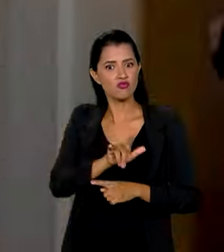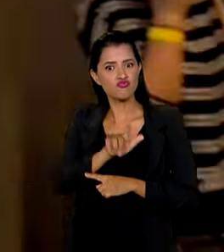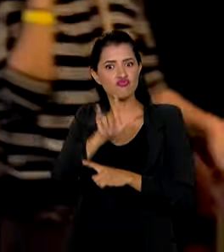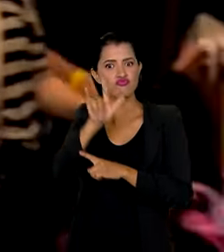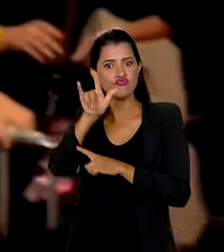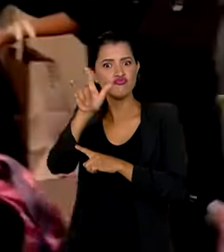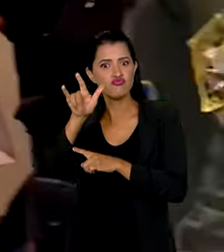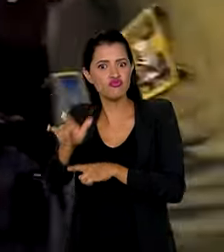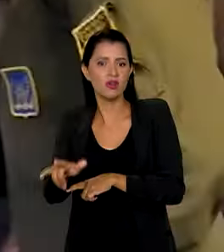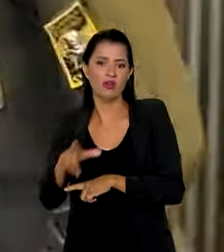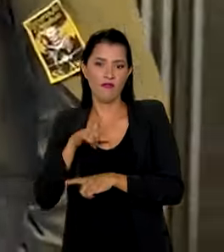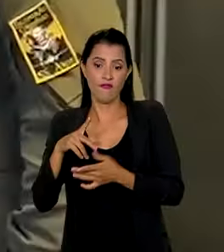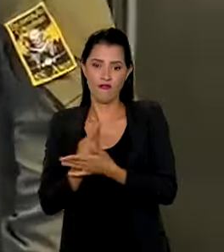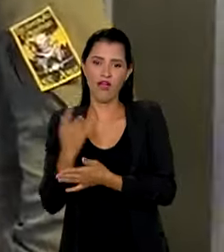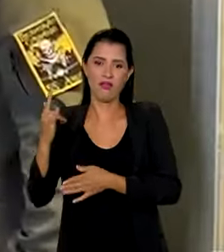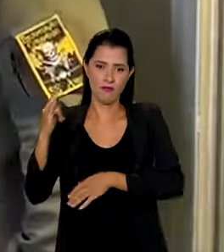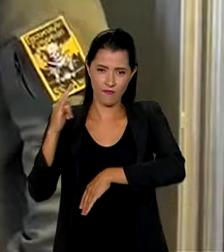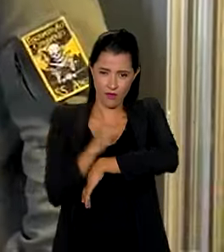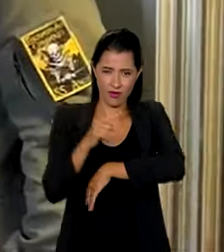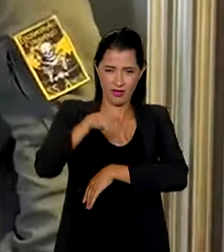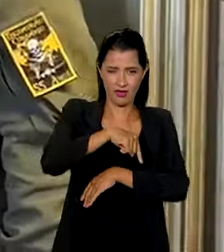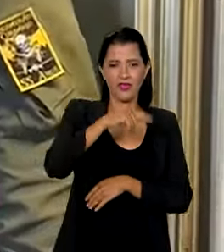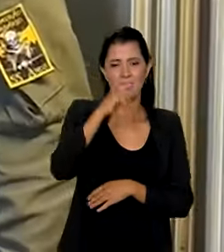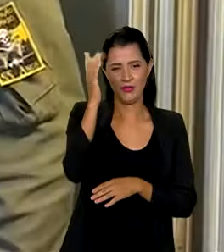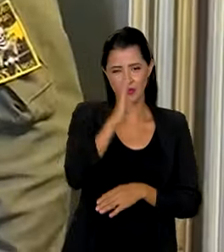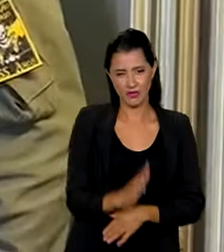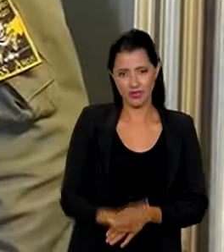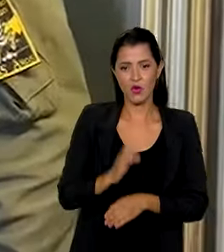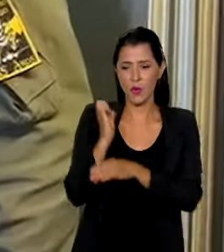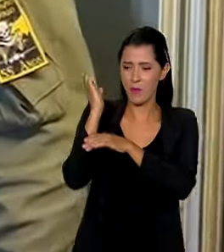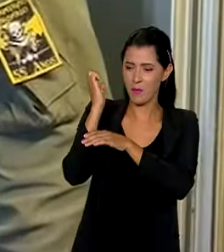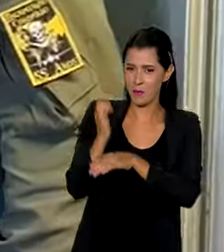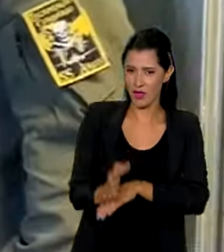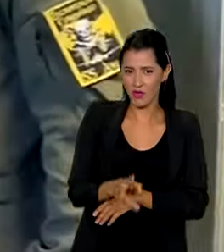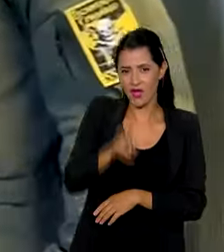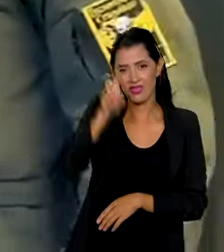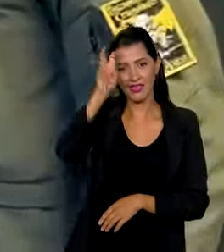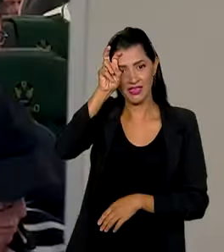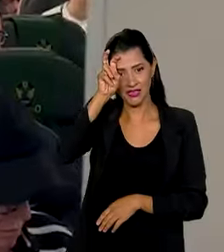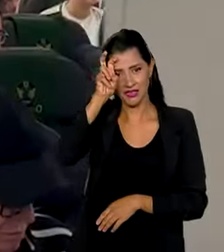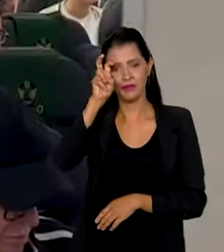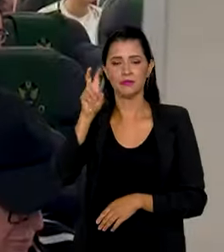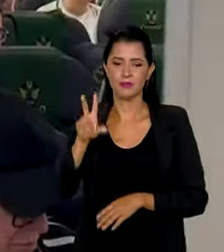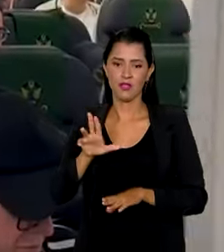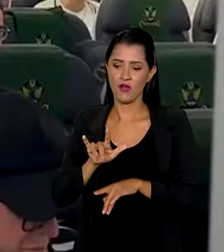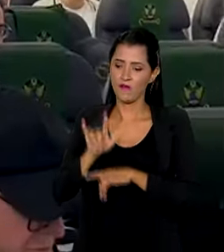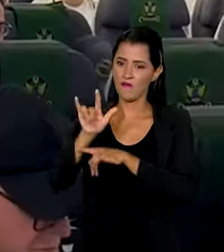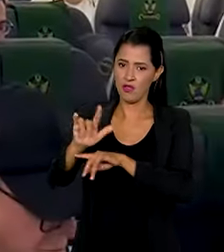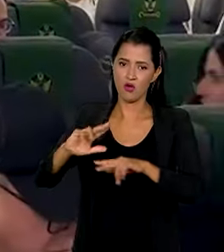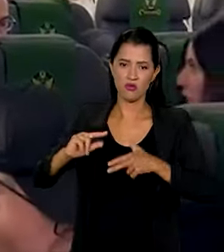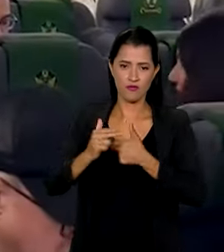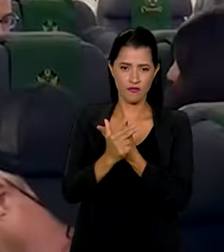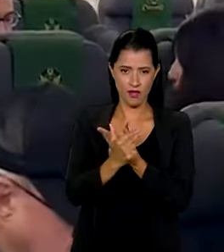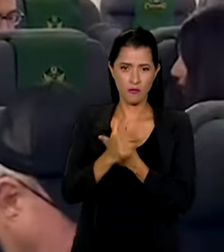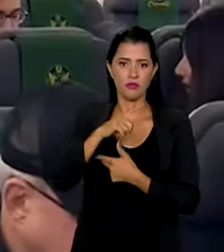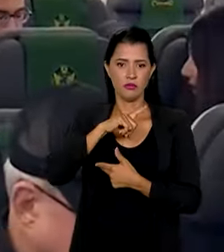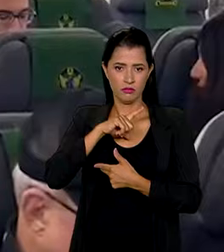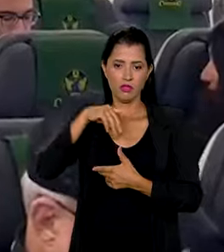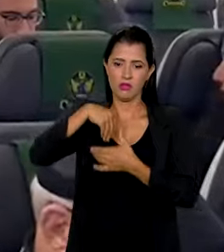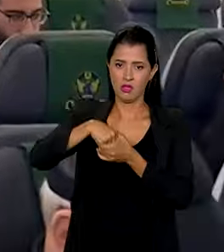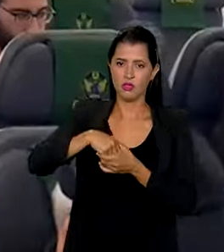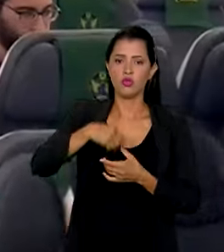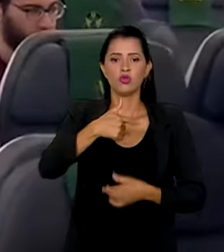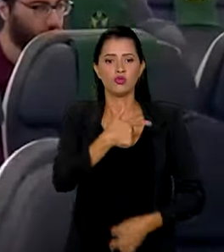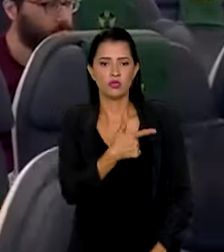brasileiros deve pousar no Brasil na madrugada desta quinta-feira o avião da Força a brasileira traz